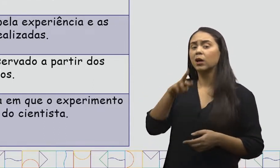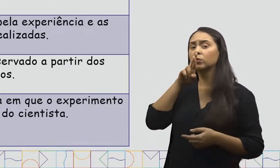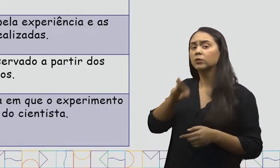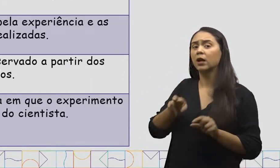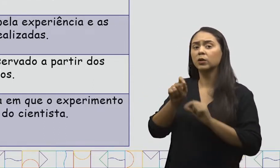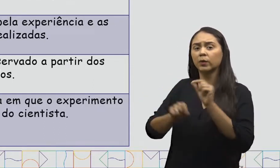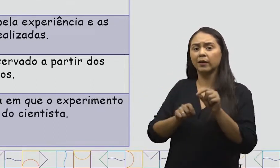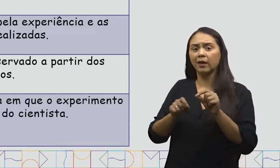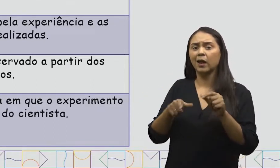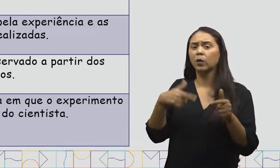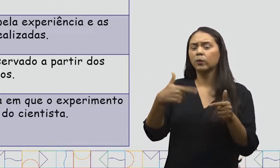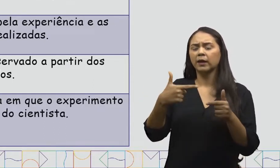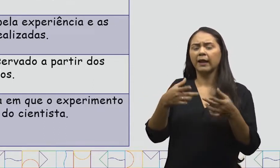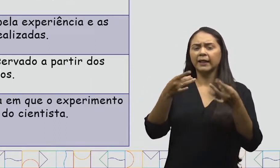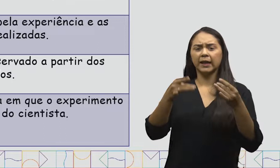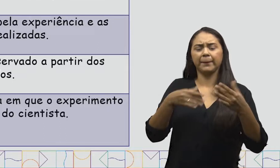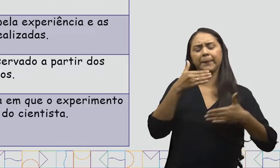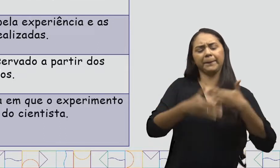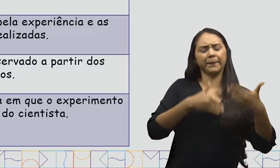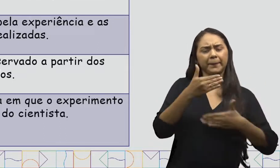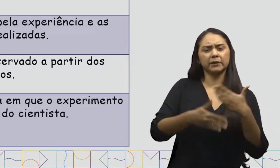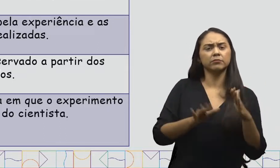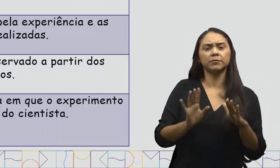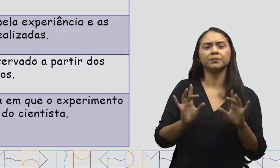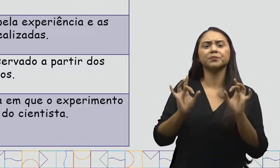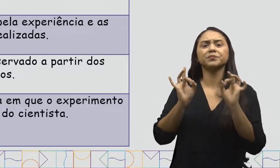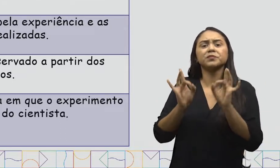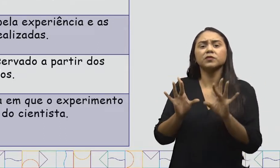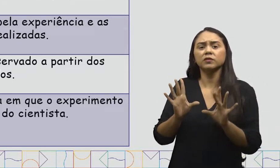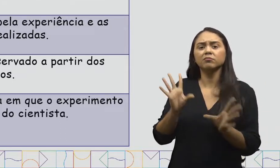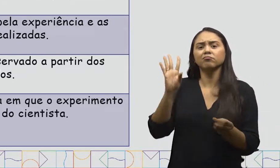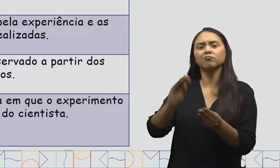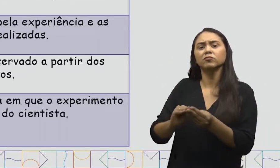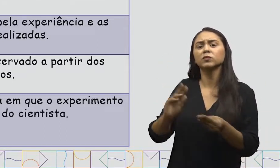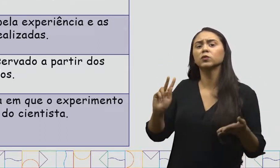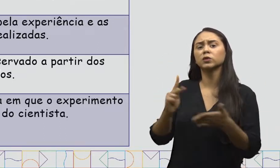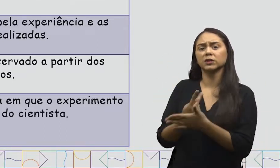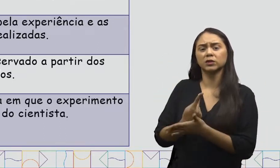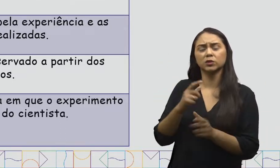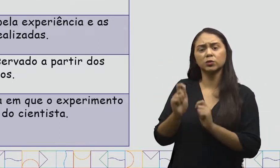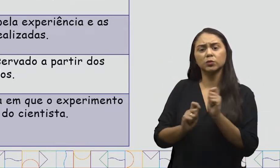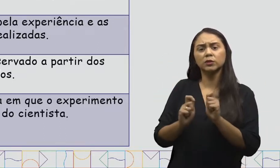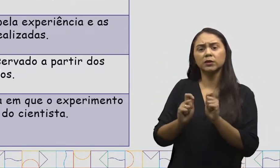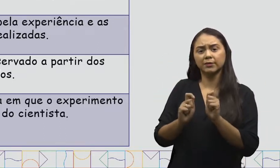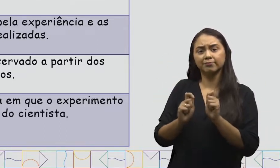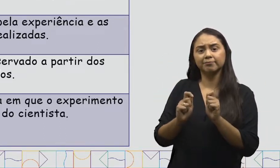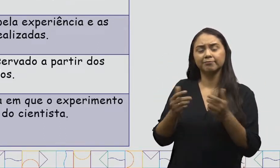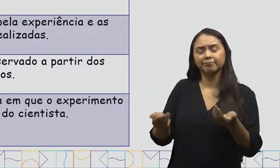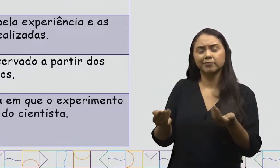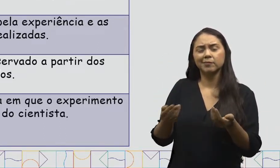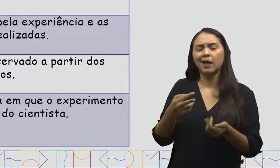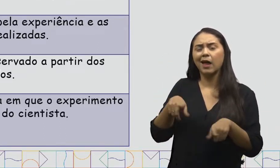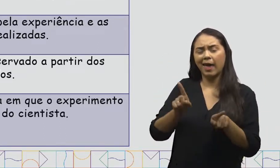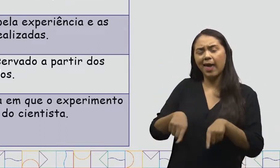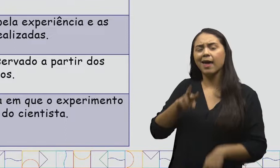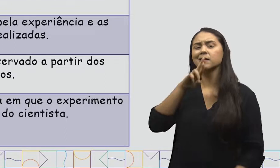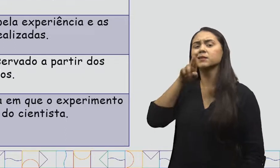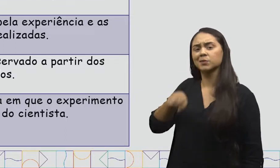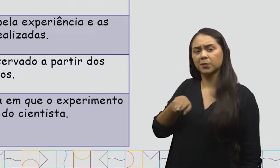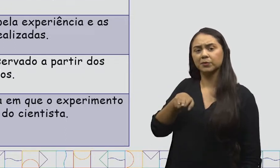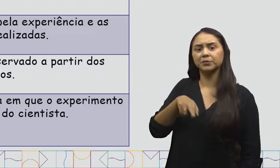não são descritos procedimentos. Temos o relato do que ocorreu, ou seja, o efeito, o